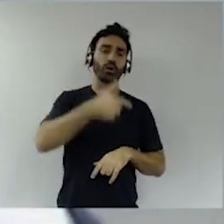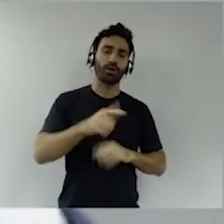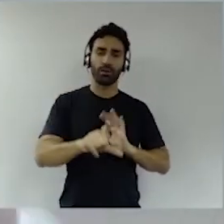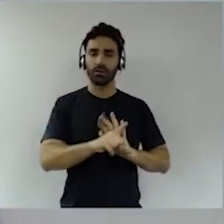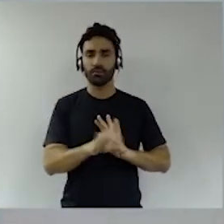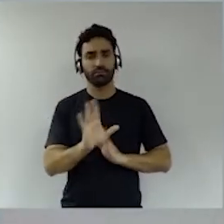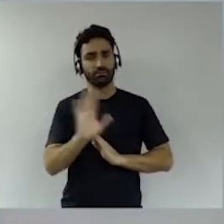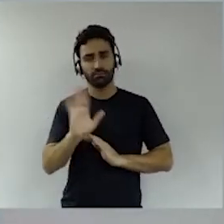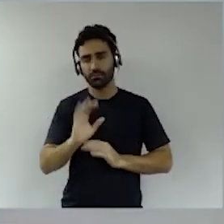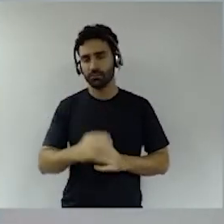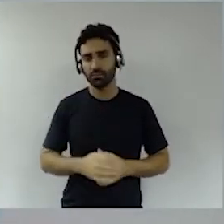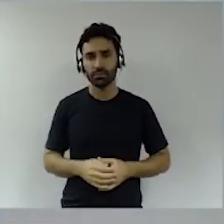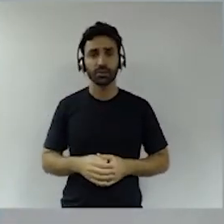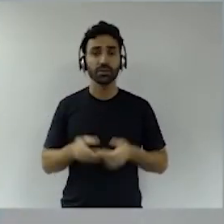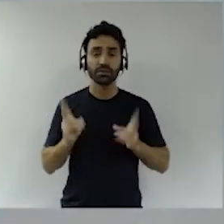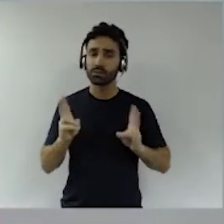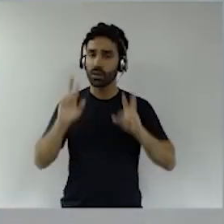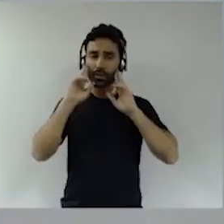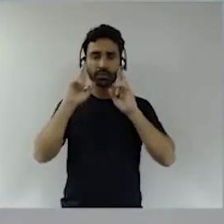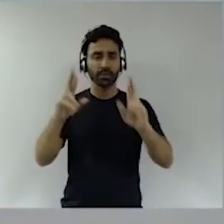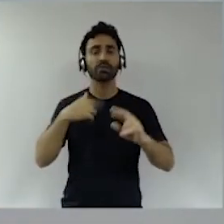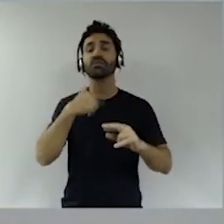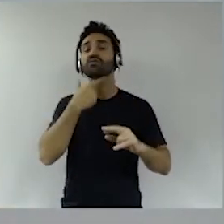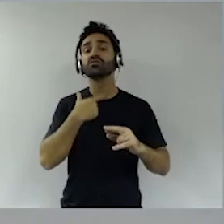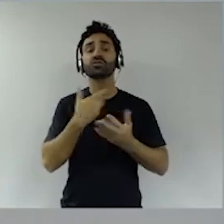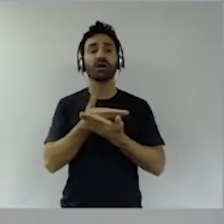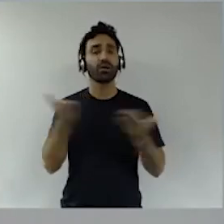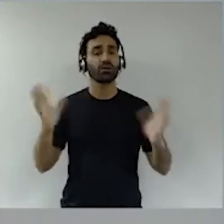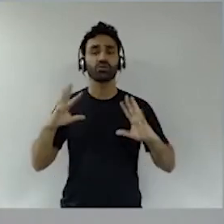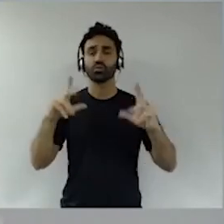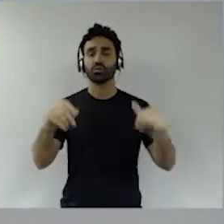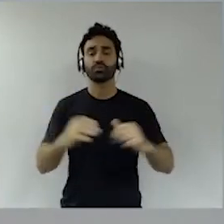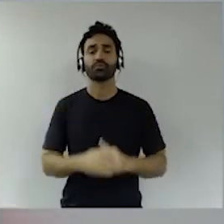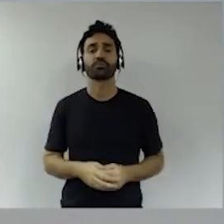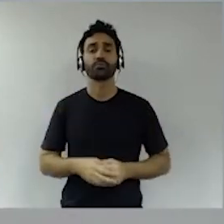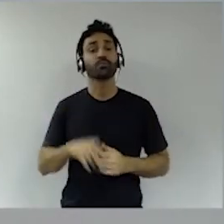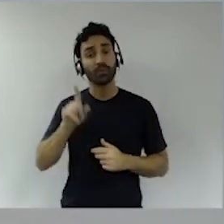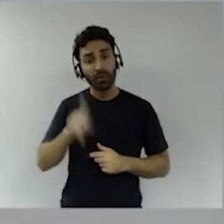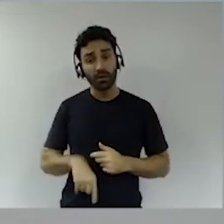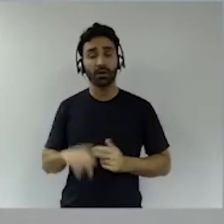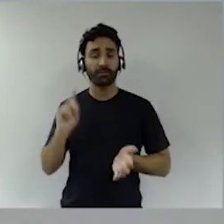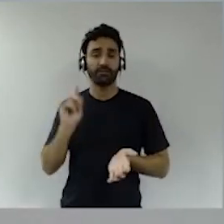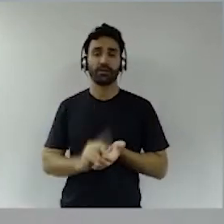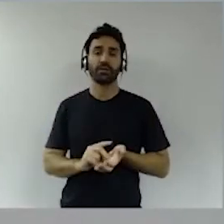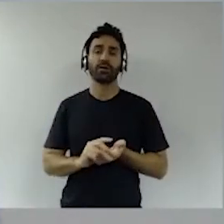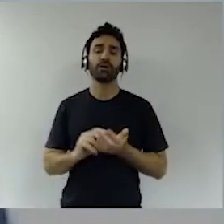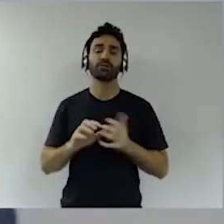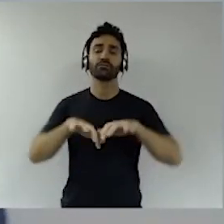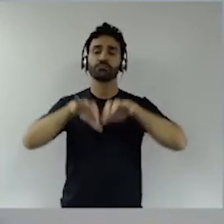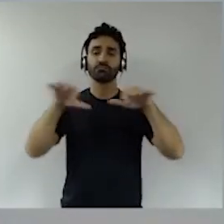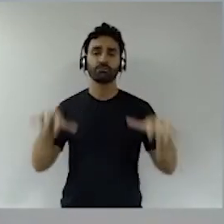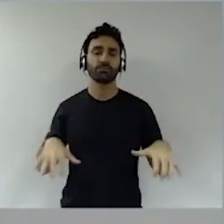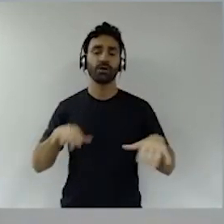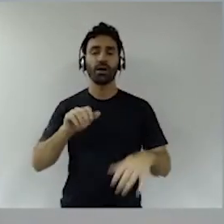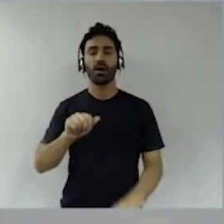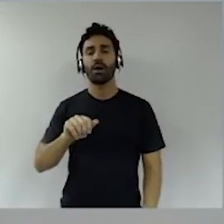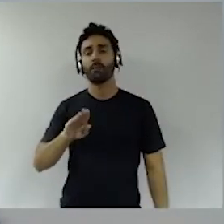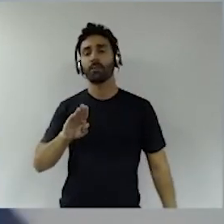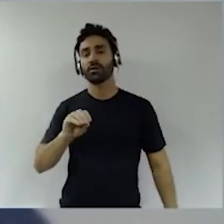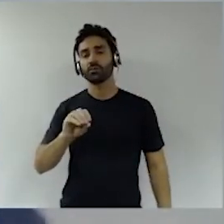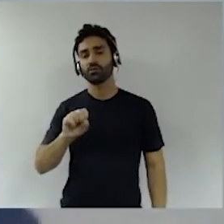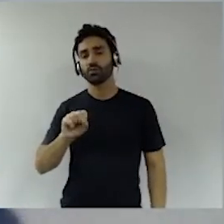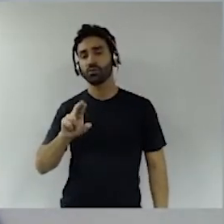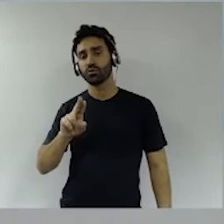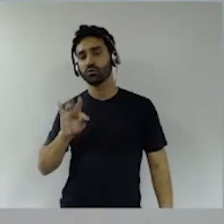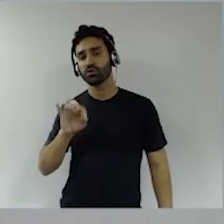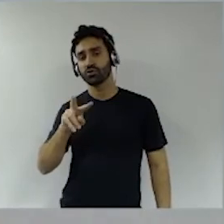atendendo à vontade geral. Essa é a grande distinção do absolutismo, onde o rei tem uma